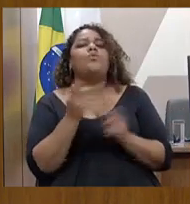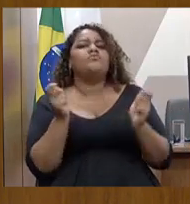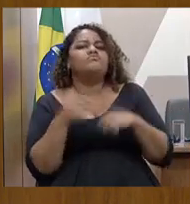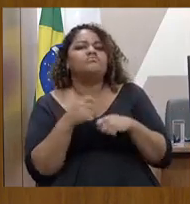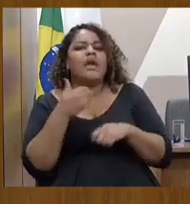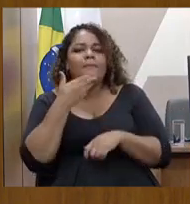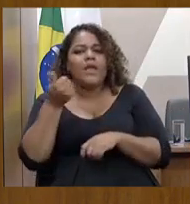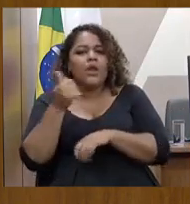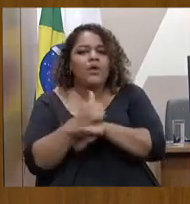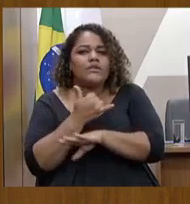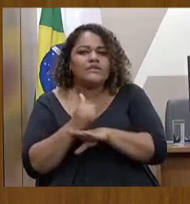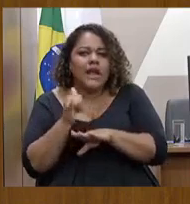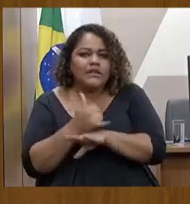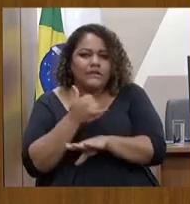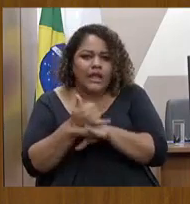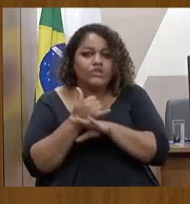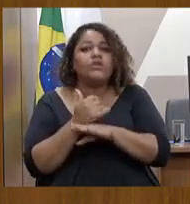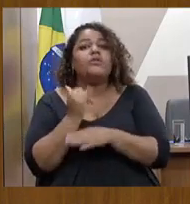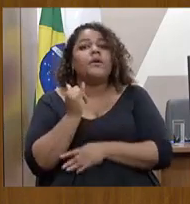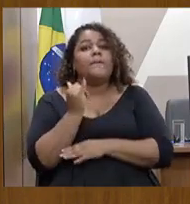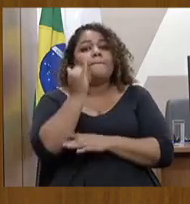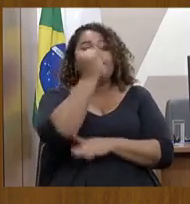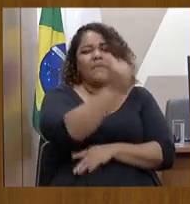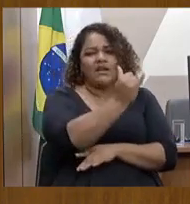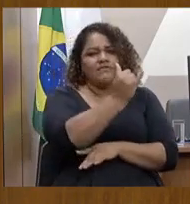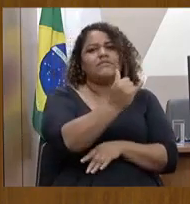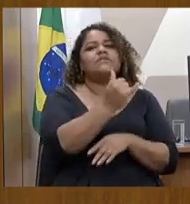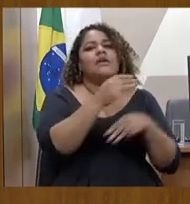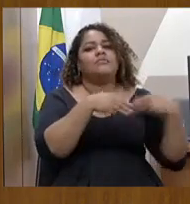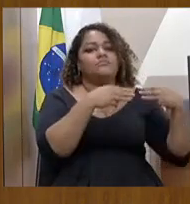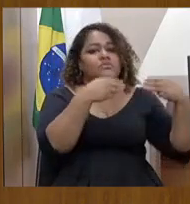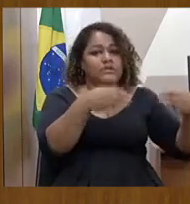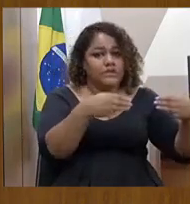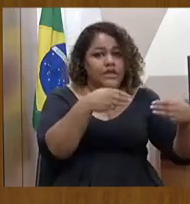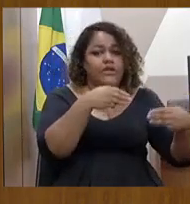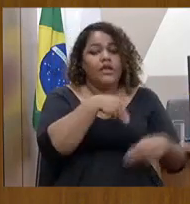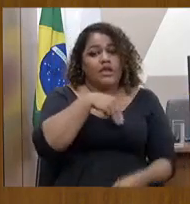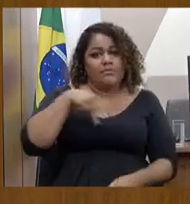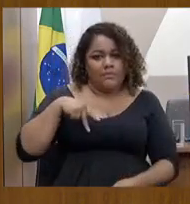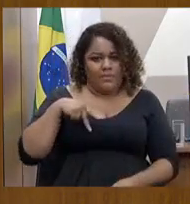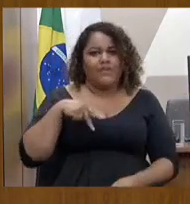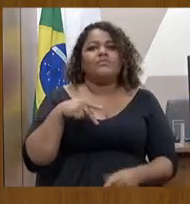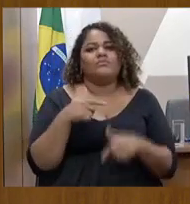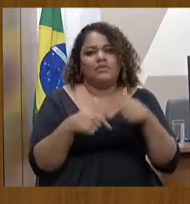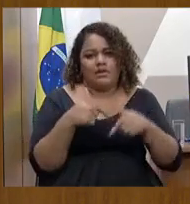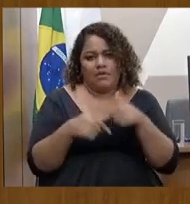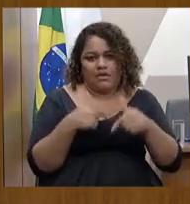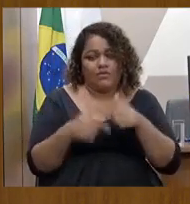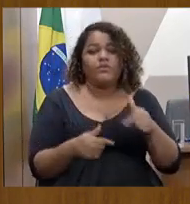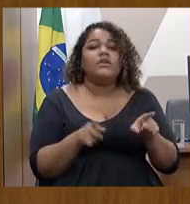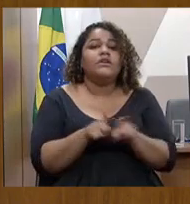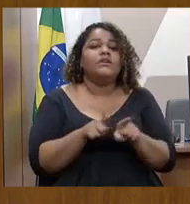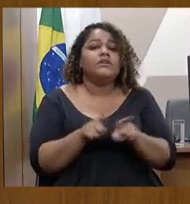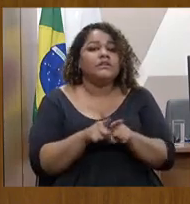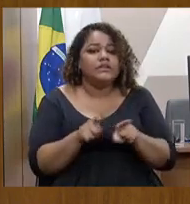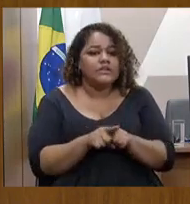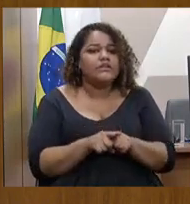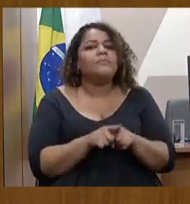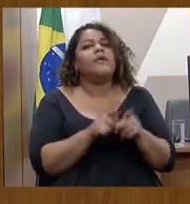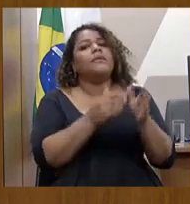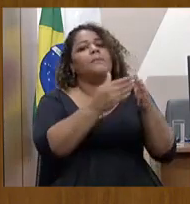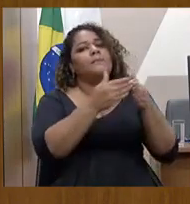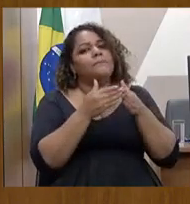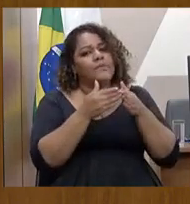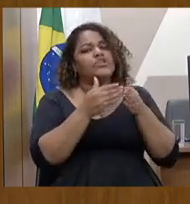de apresentar as notícias fatos ao Ministério Público do Trabalho e solicitar a inspeção do Ministério do Trabalho e Emprego o que a gente pode perceber